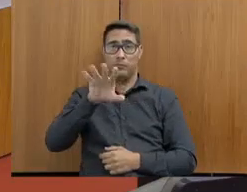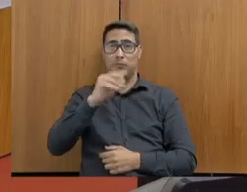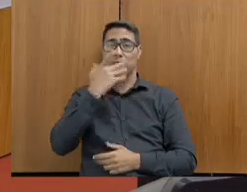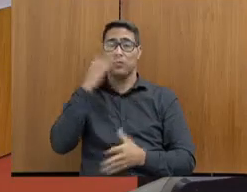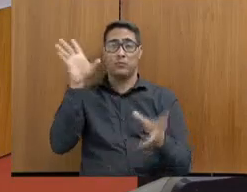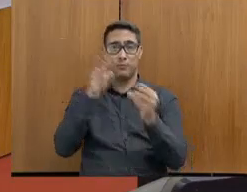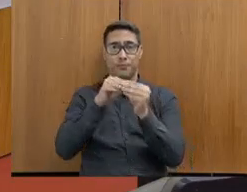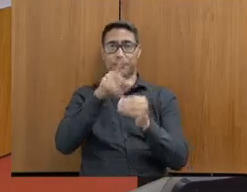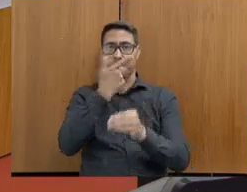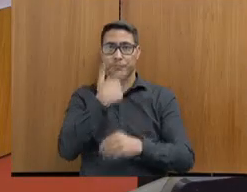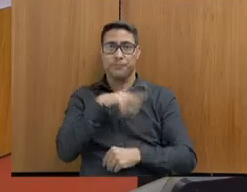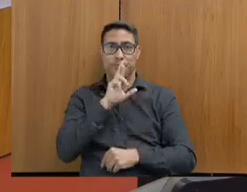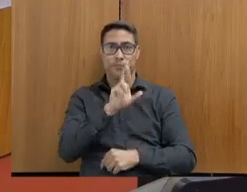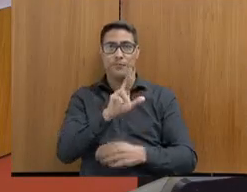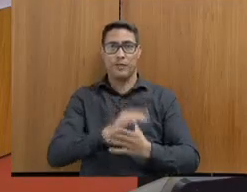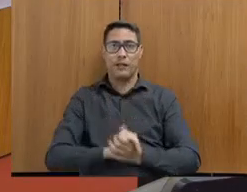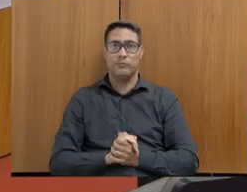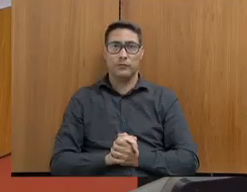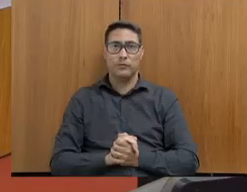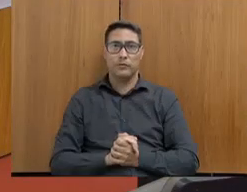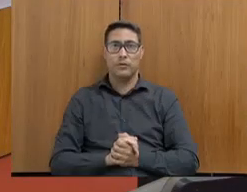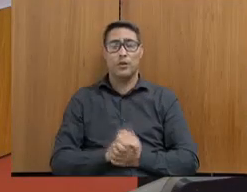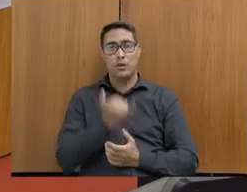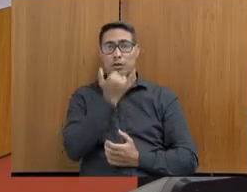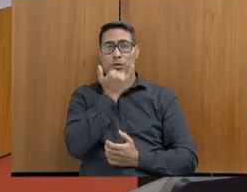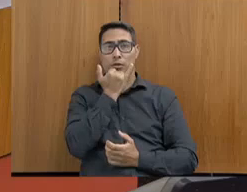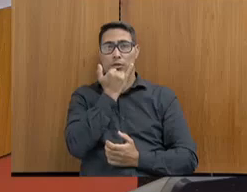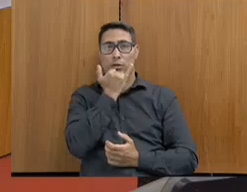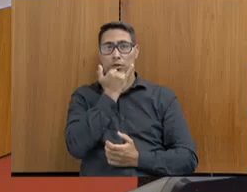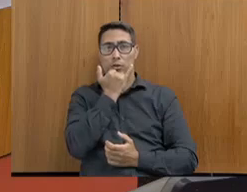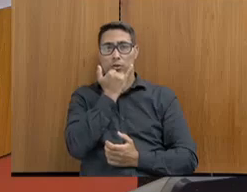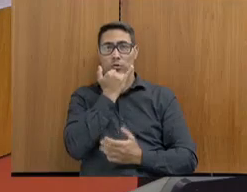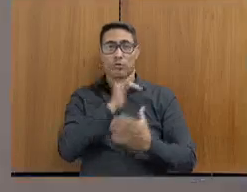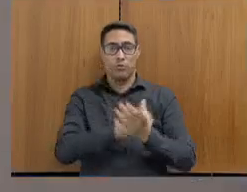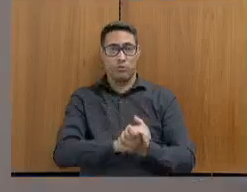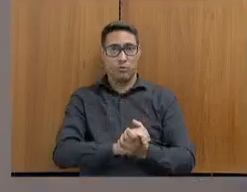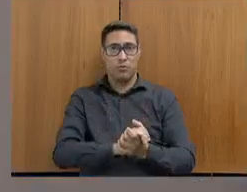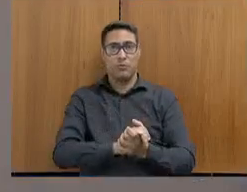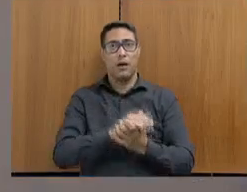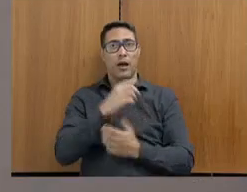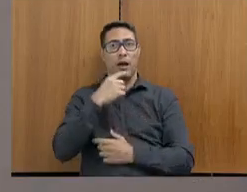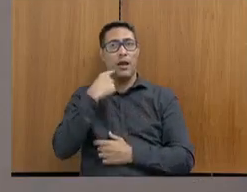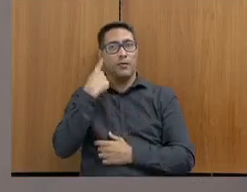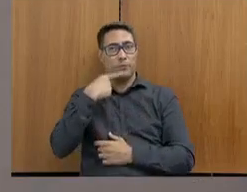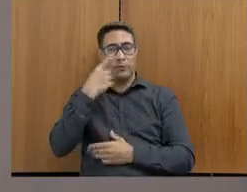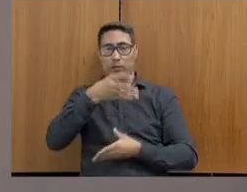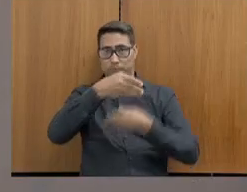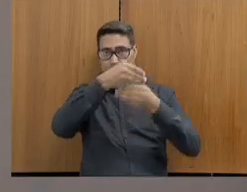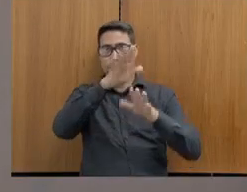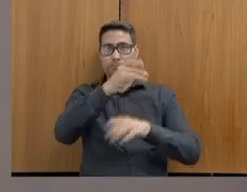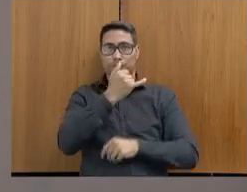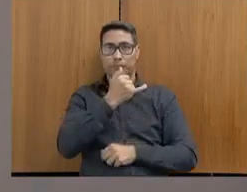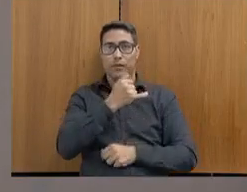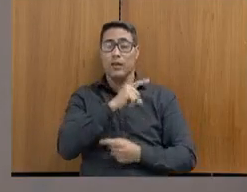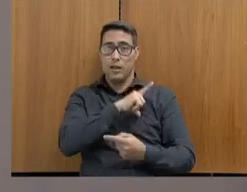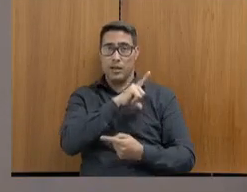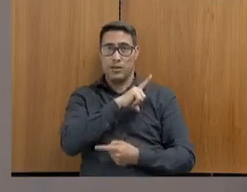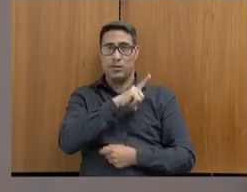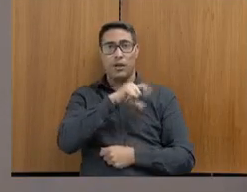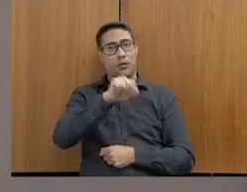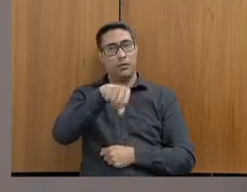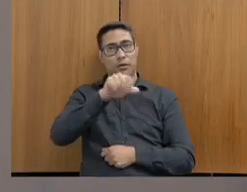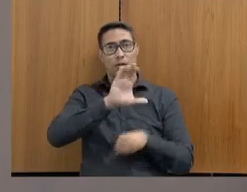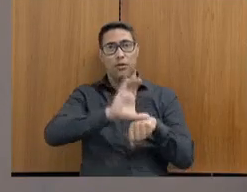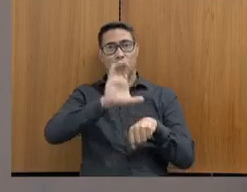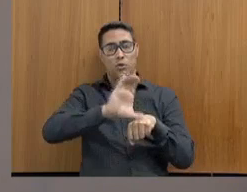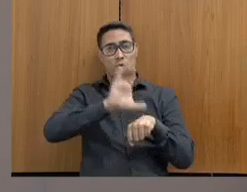por gentileza responda é não complementando tá a gente tem sim né o